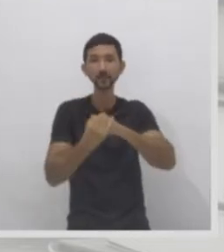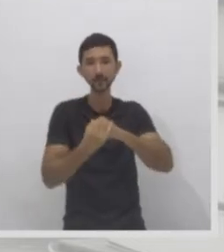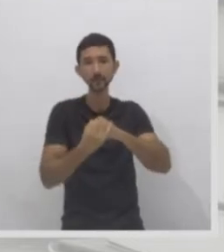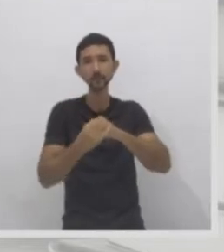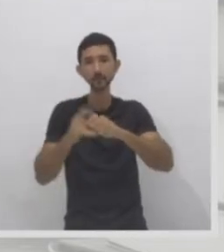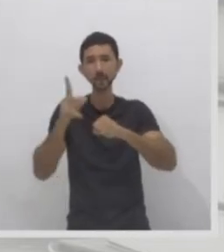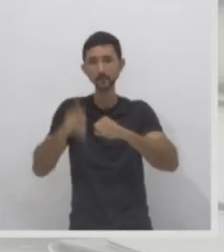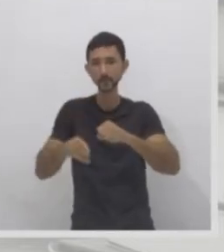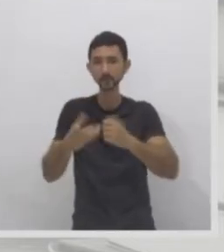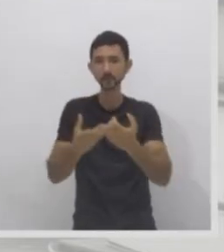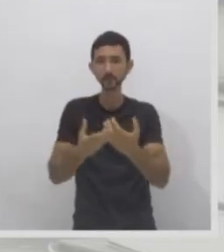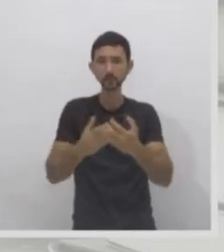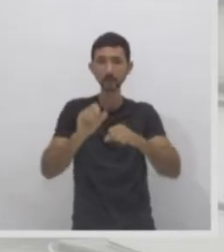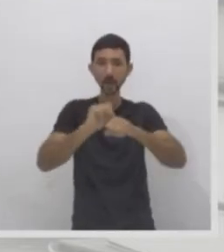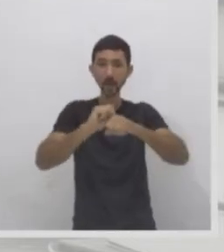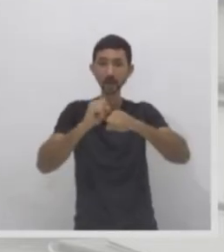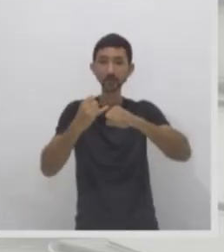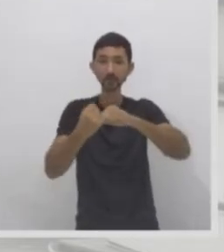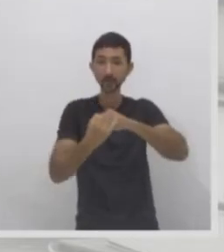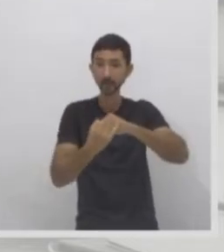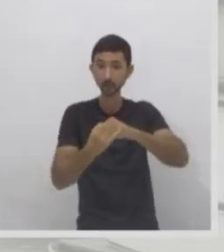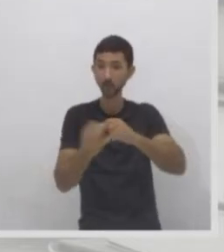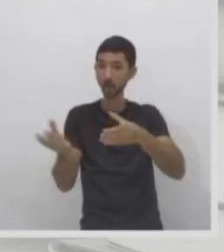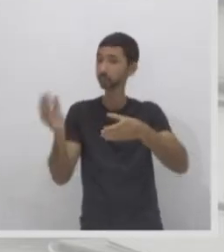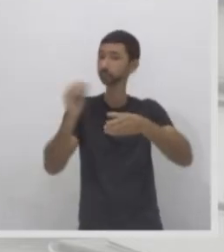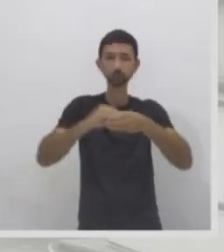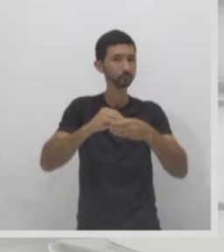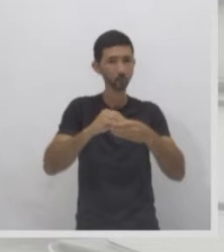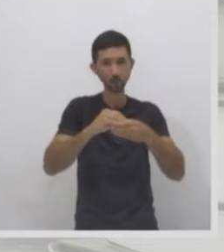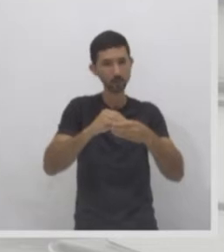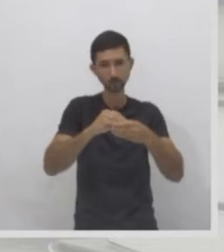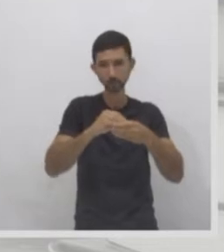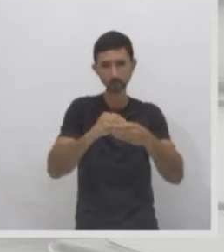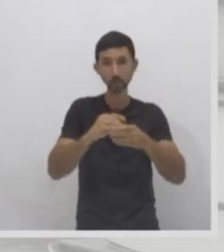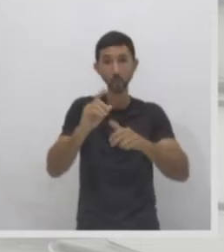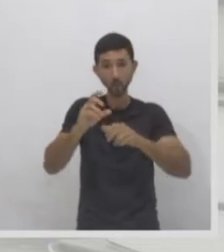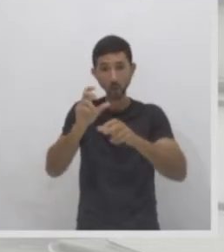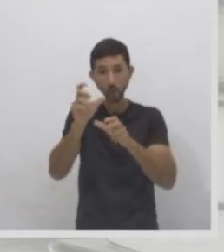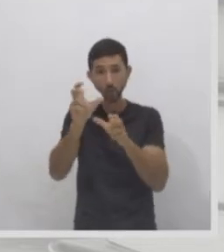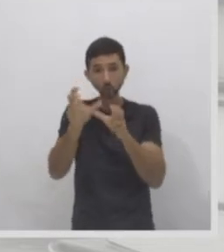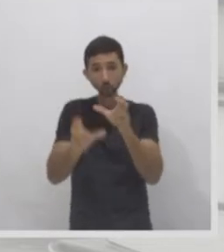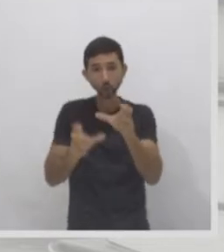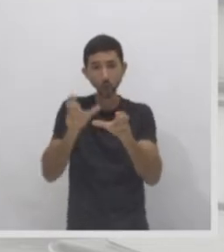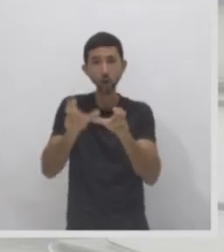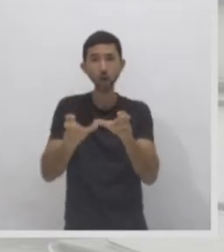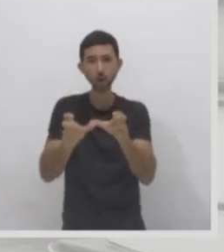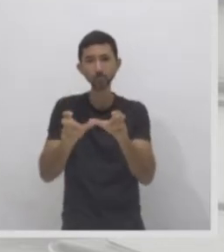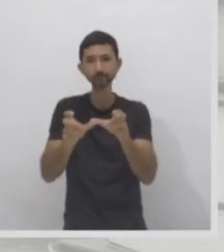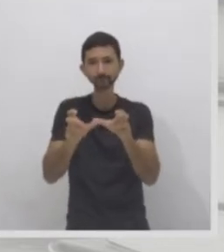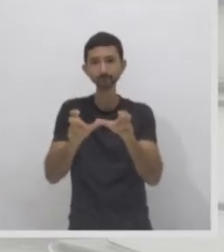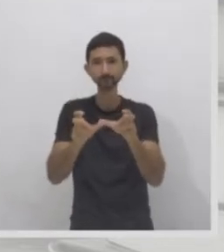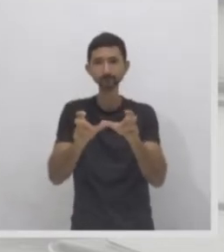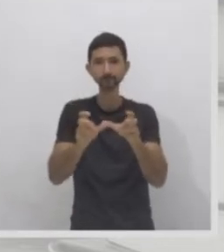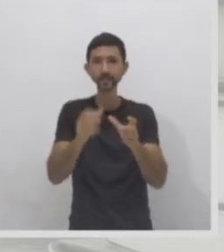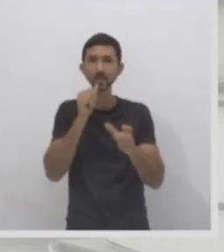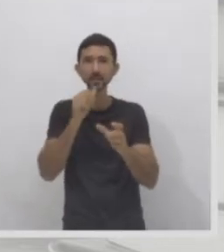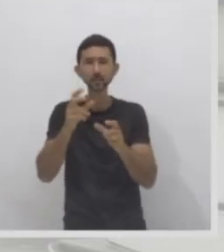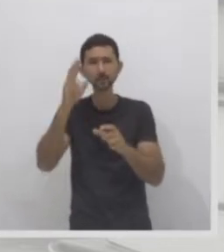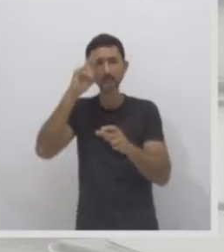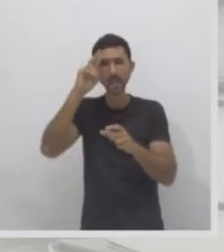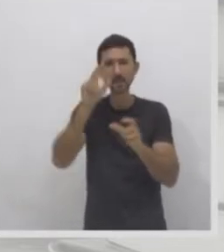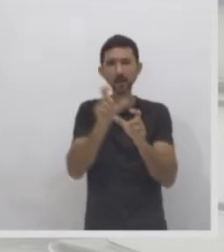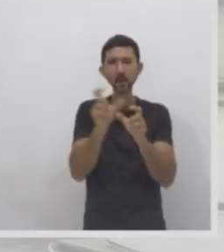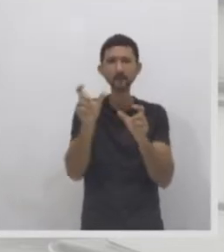coisa. O advérbio, ele não é um complemento do verbo, ele é também um modificador. Lembra da frase que eu falei há pouco com você? Se você disser